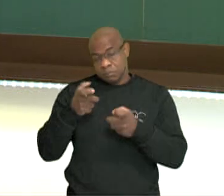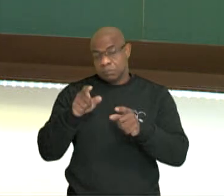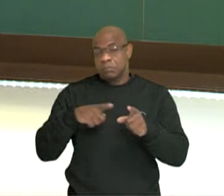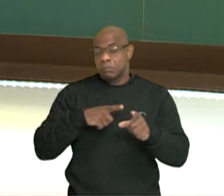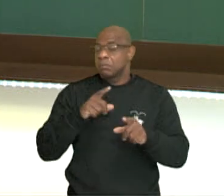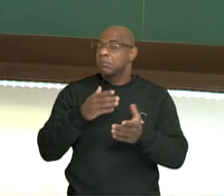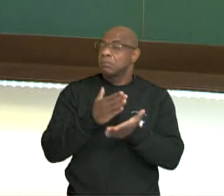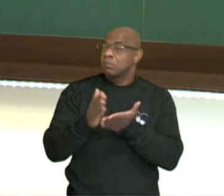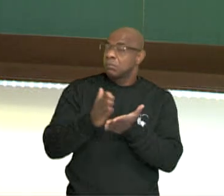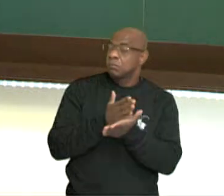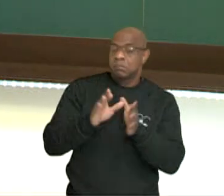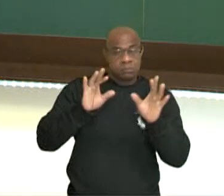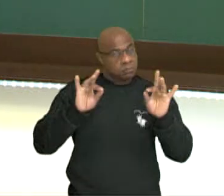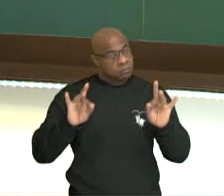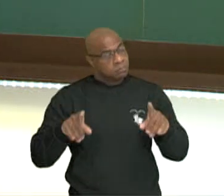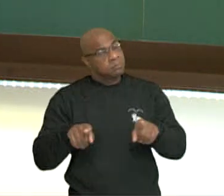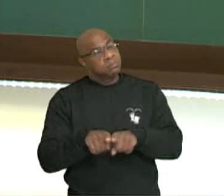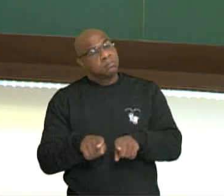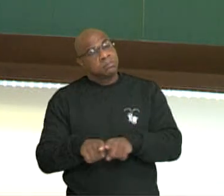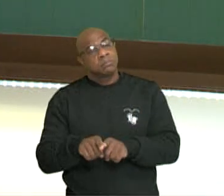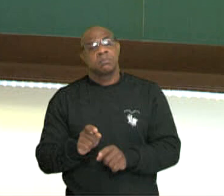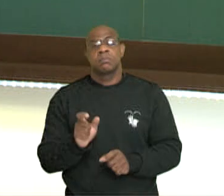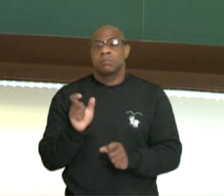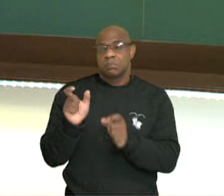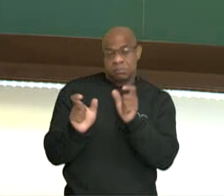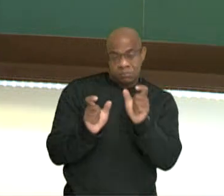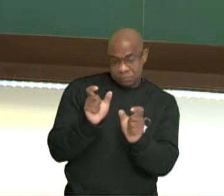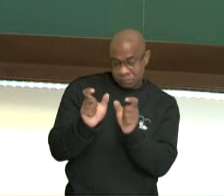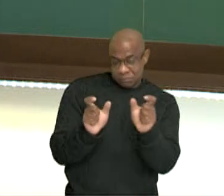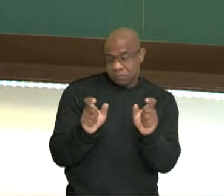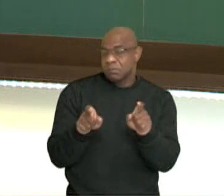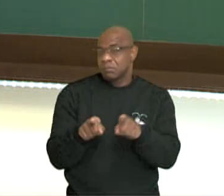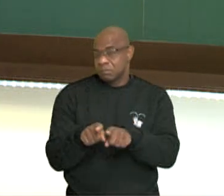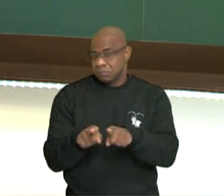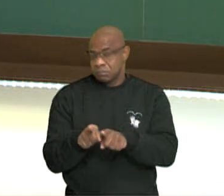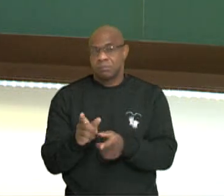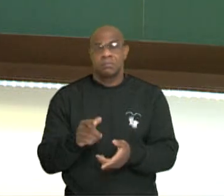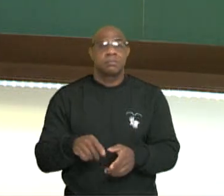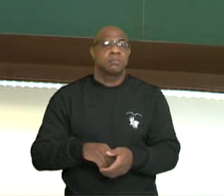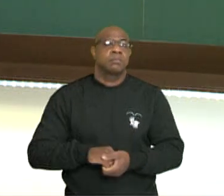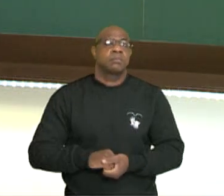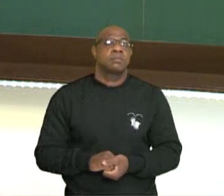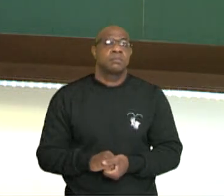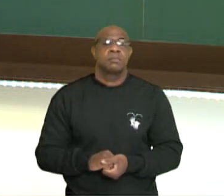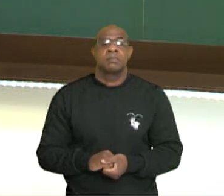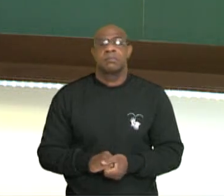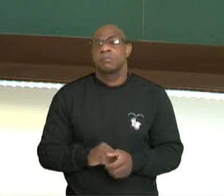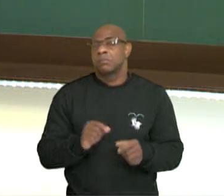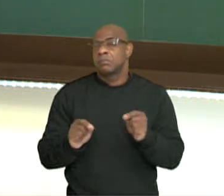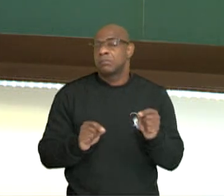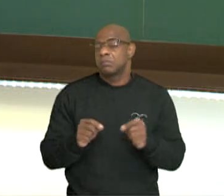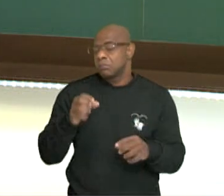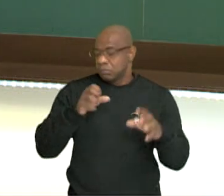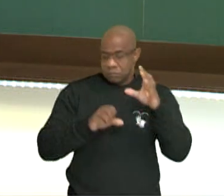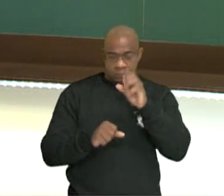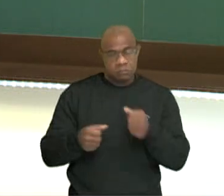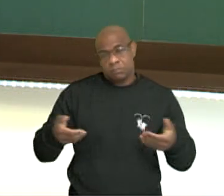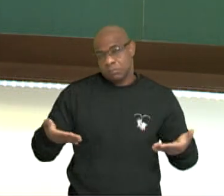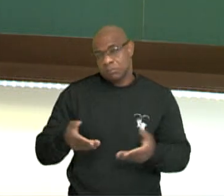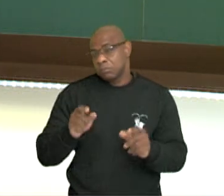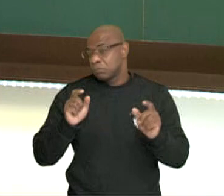Paraná, referentes ao número de palavras mínimos, a tudo mais. Combinado? O que